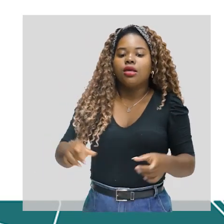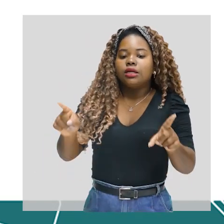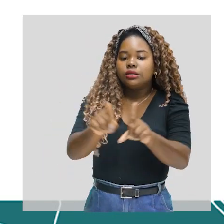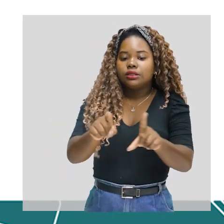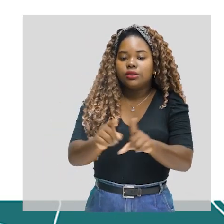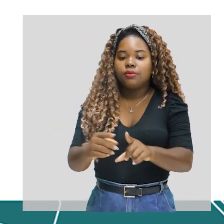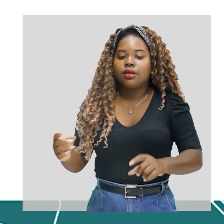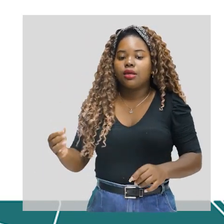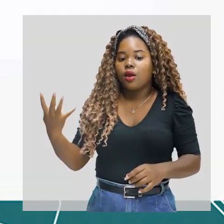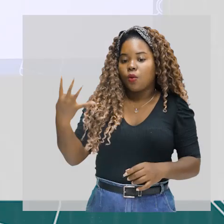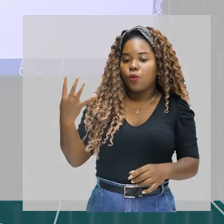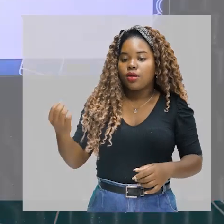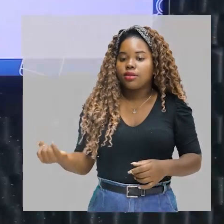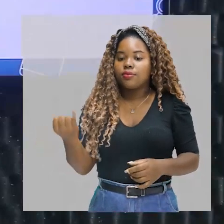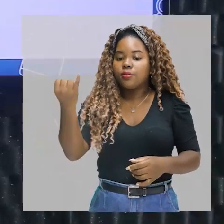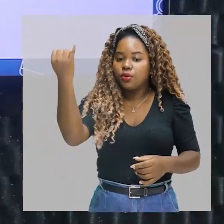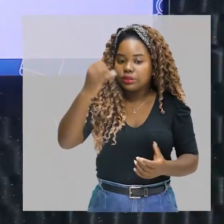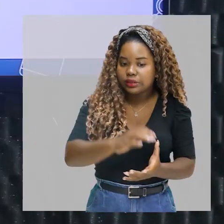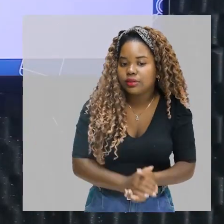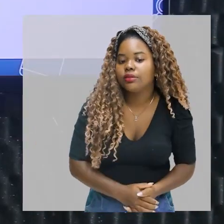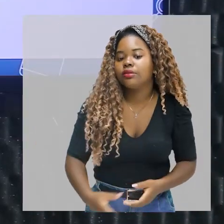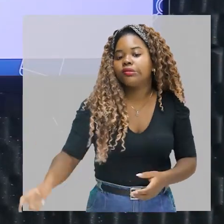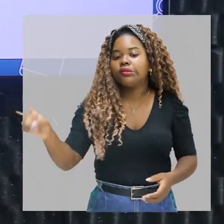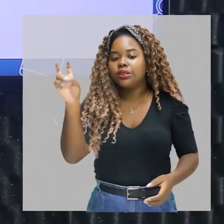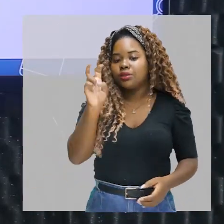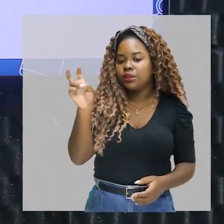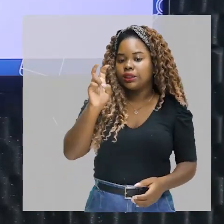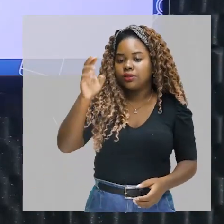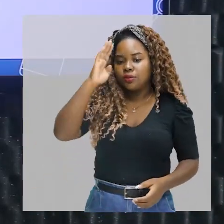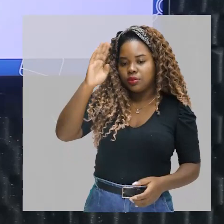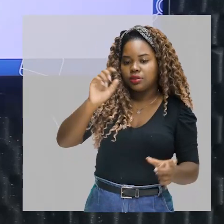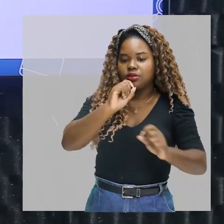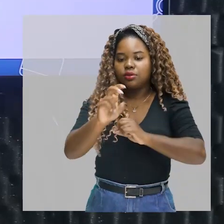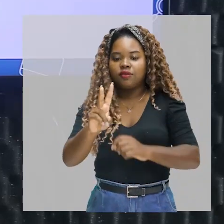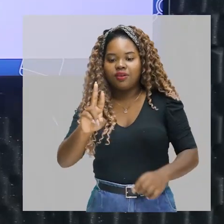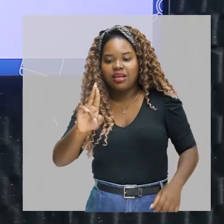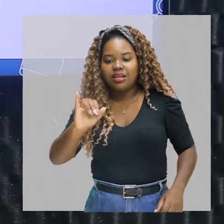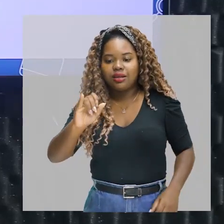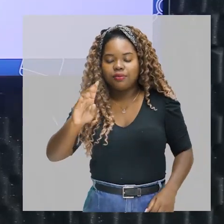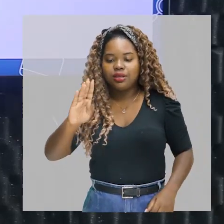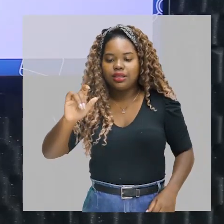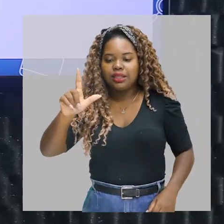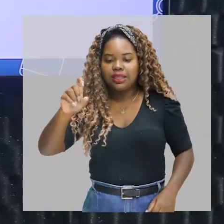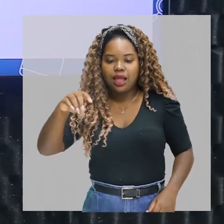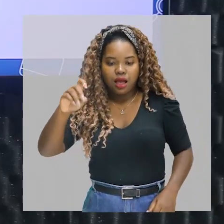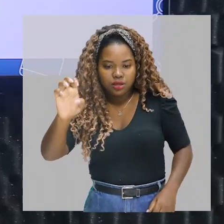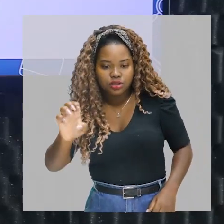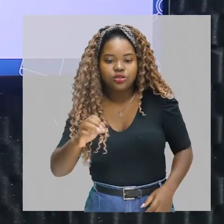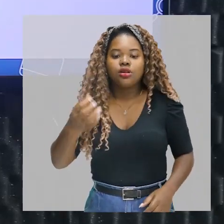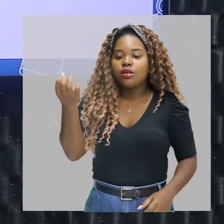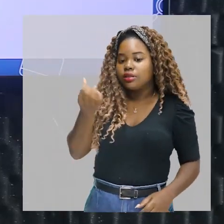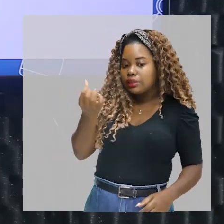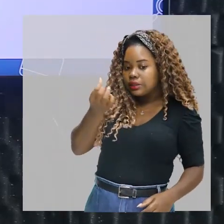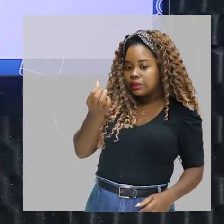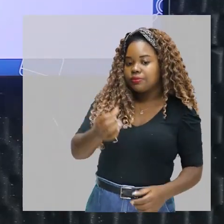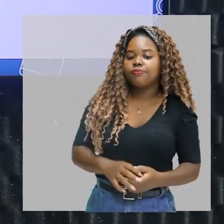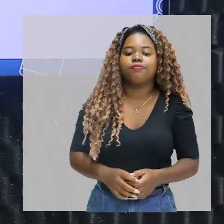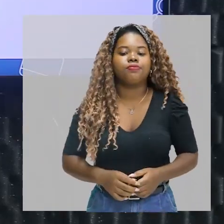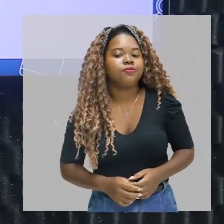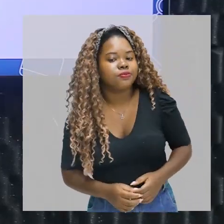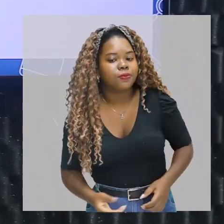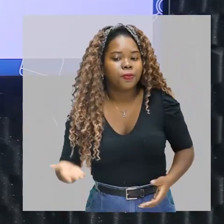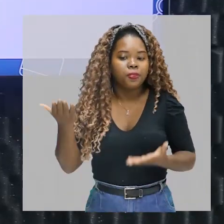da periodização, princípio da variabilidade, princípio da